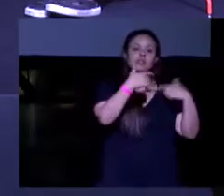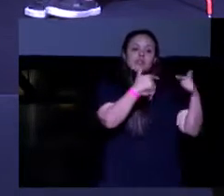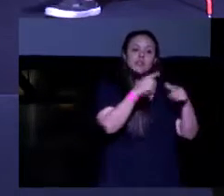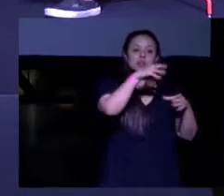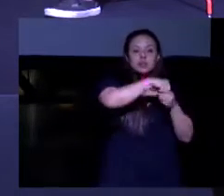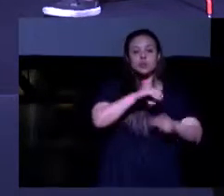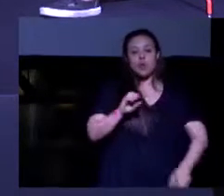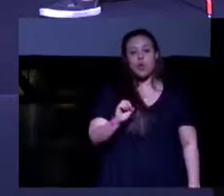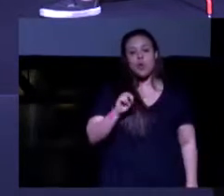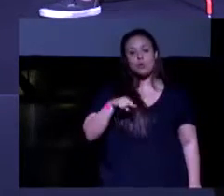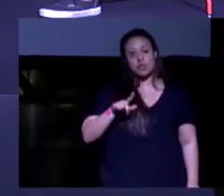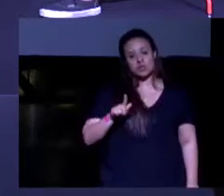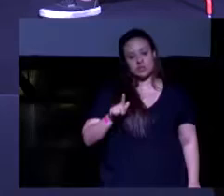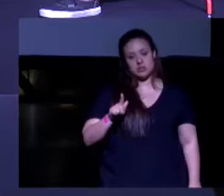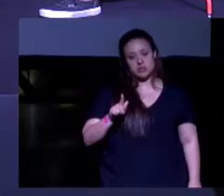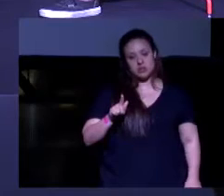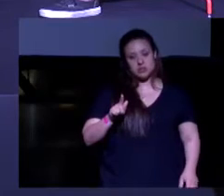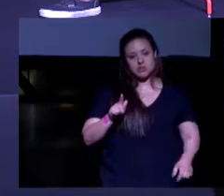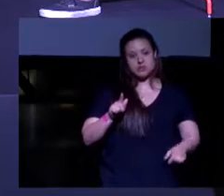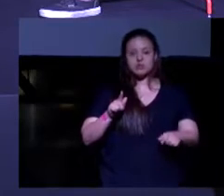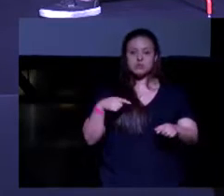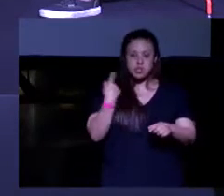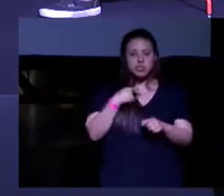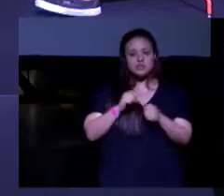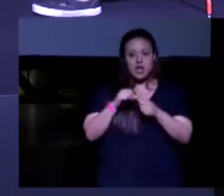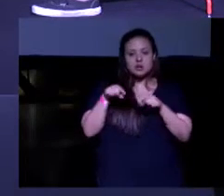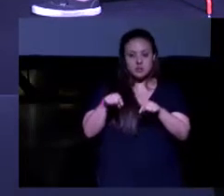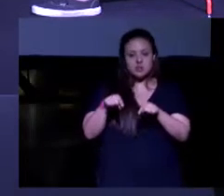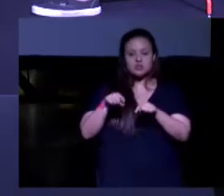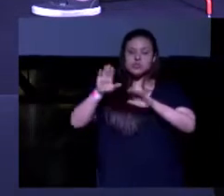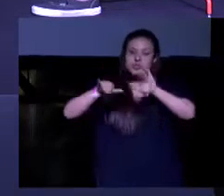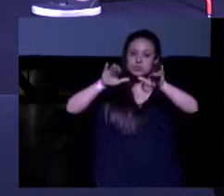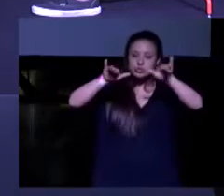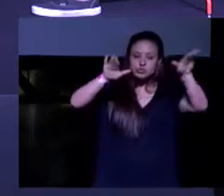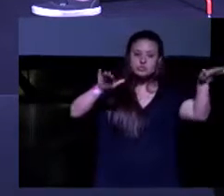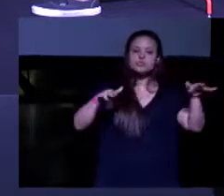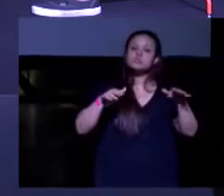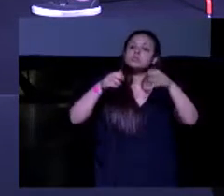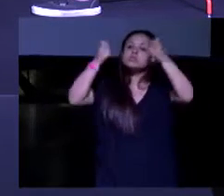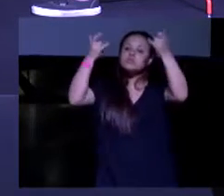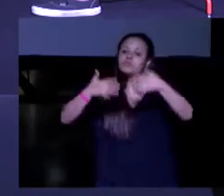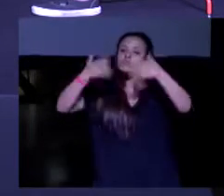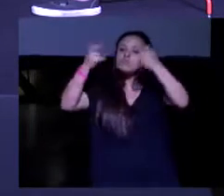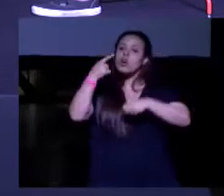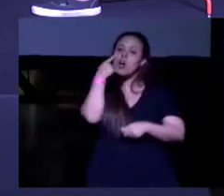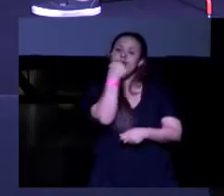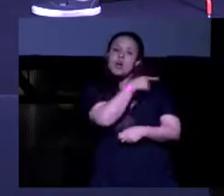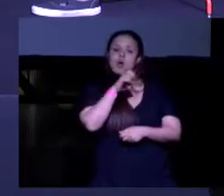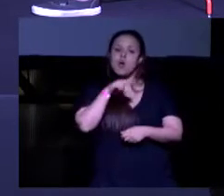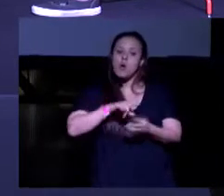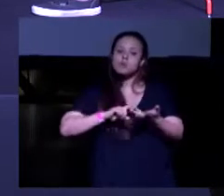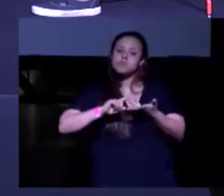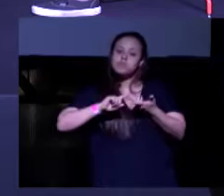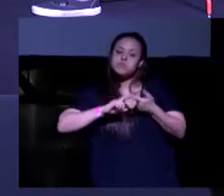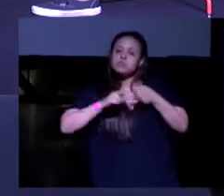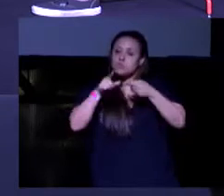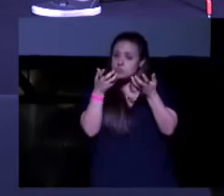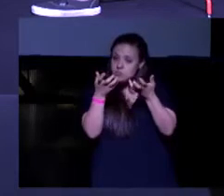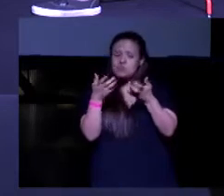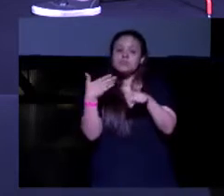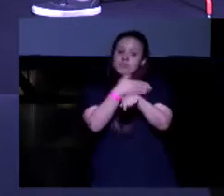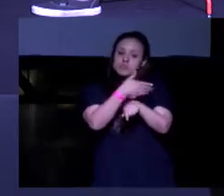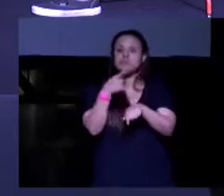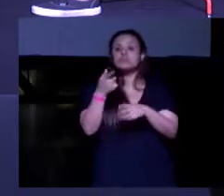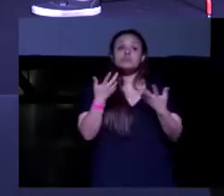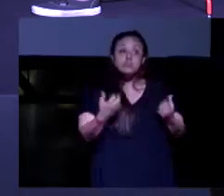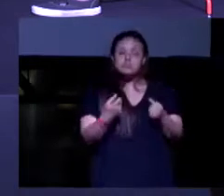empresarial em que a gente mobiliza e engaja funcionários em ações sociais para atuar nas comunidades. Isso é bem legal, a gente